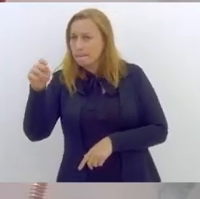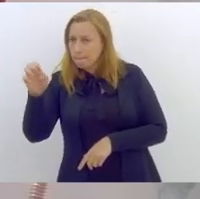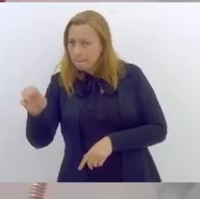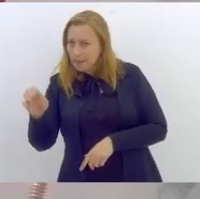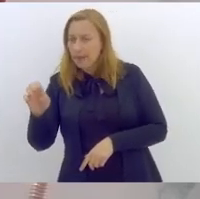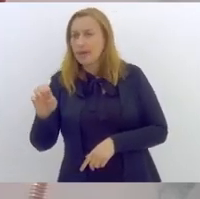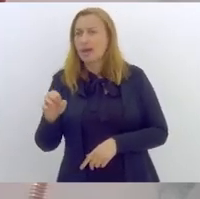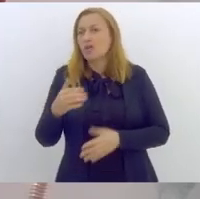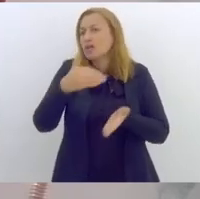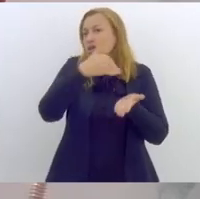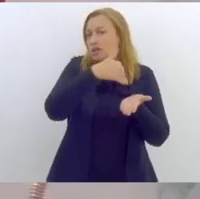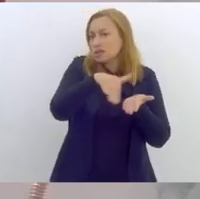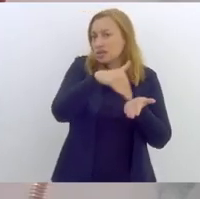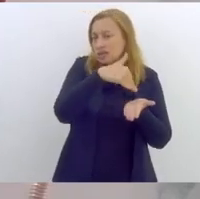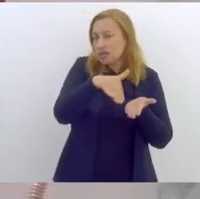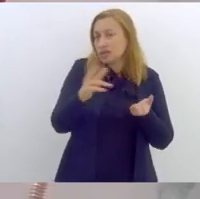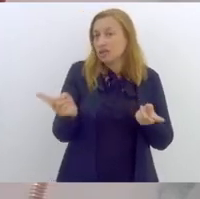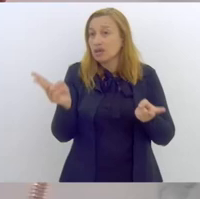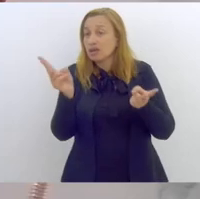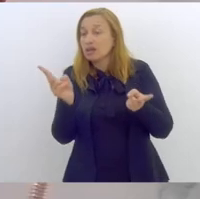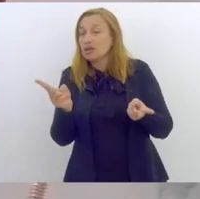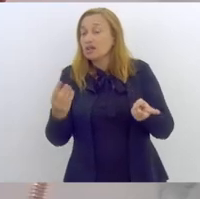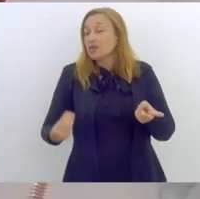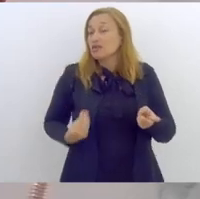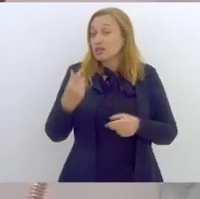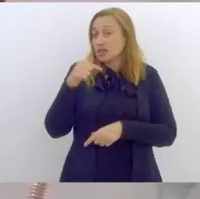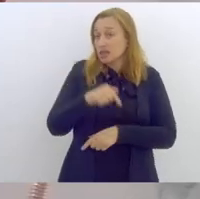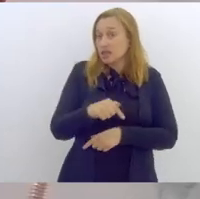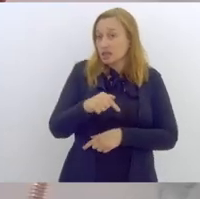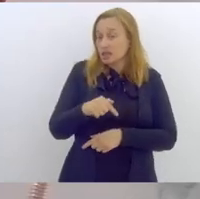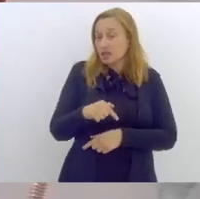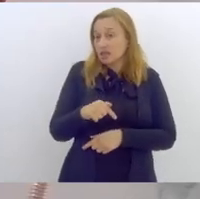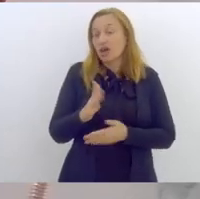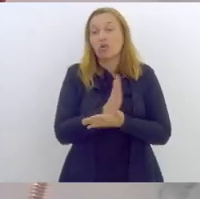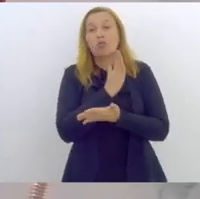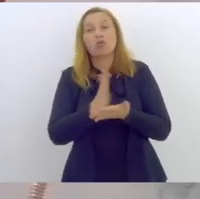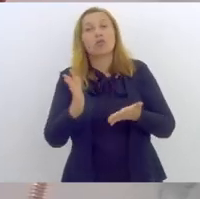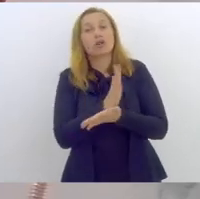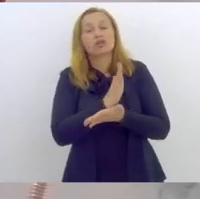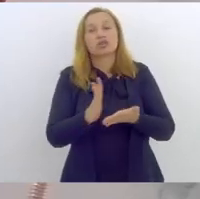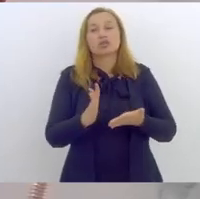onde a secretária esteve presente aqui algumas vezes conosco